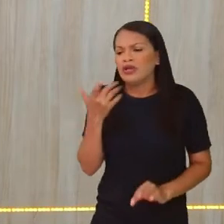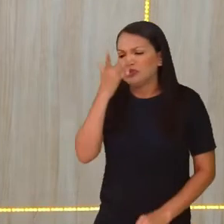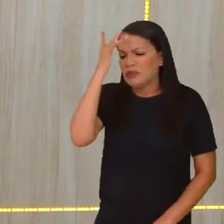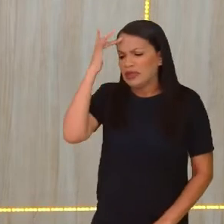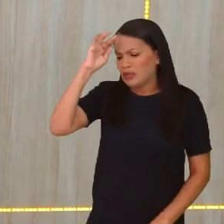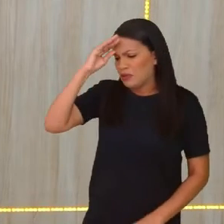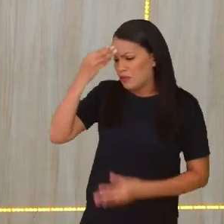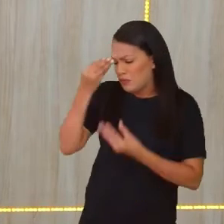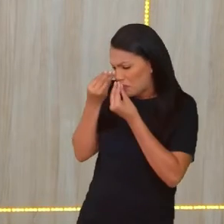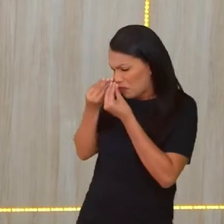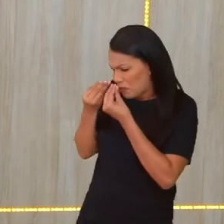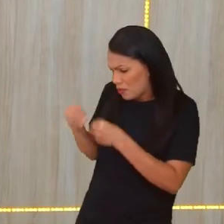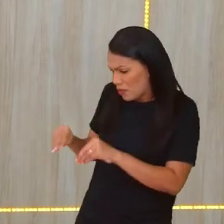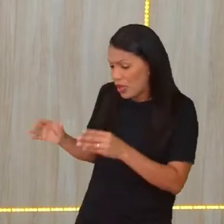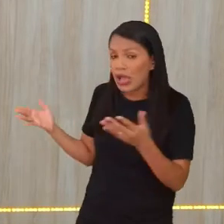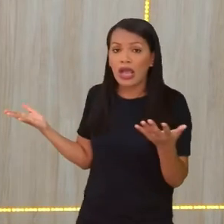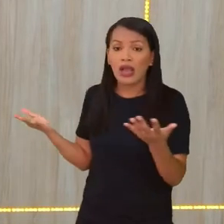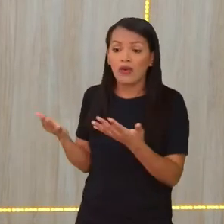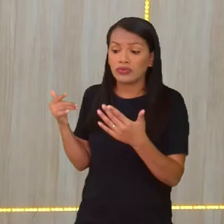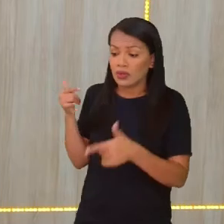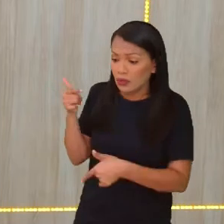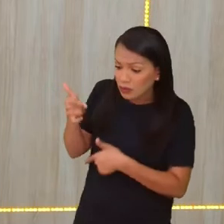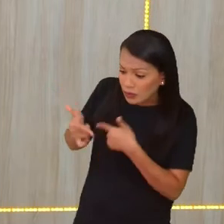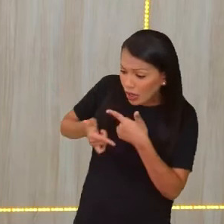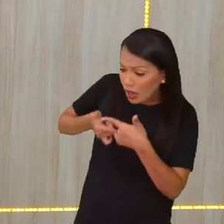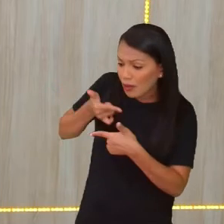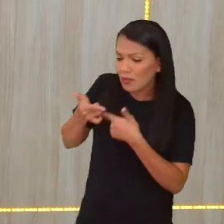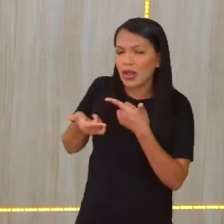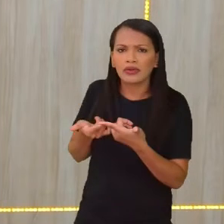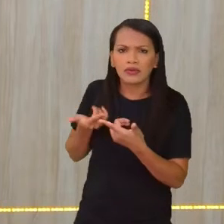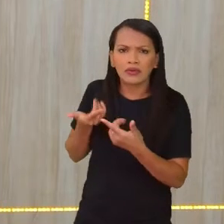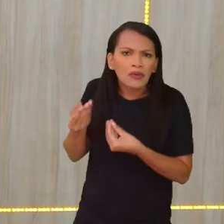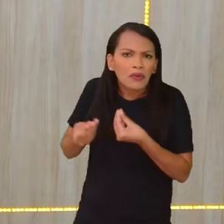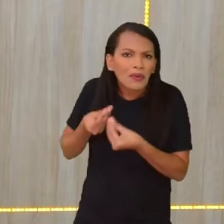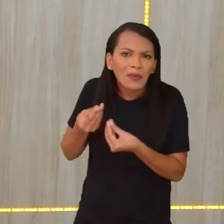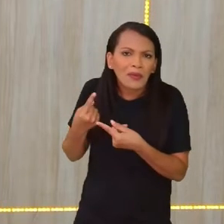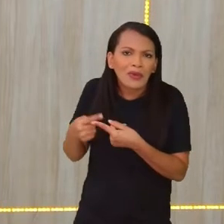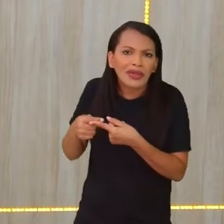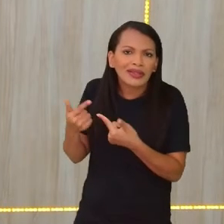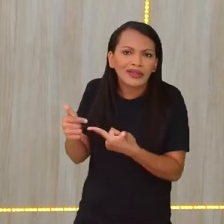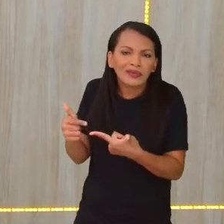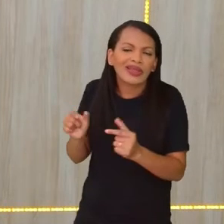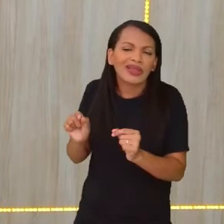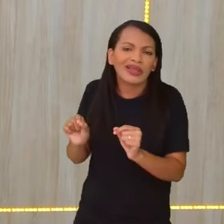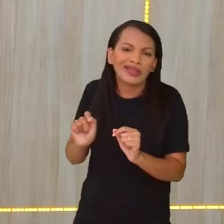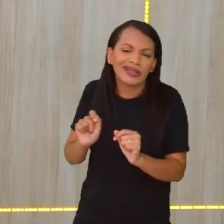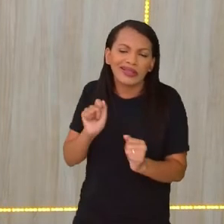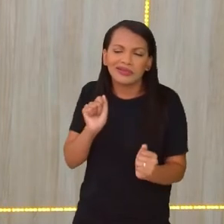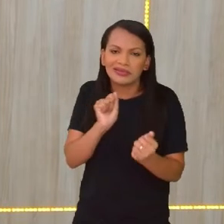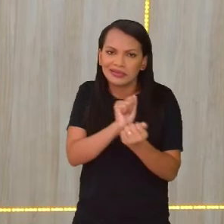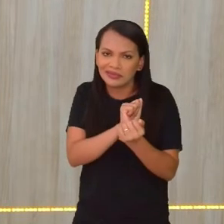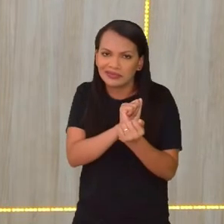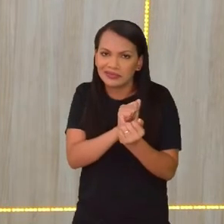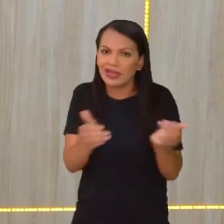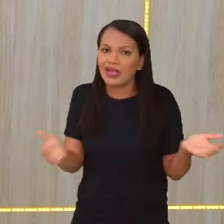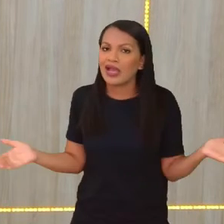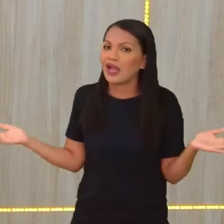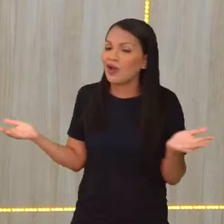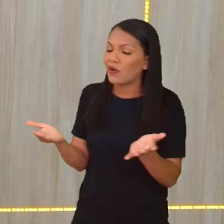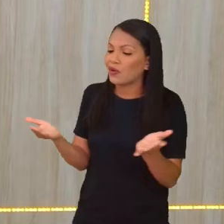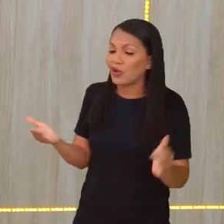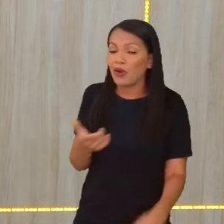Porque agora, se ele quisesse o trabalho, né, daquele agora homem e mulher